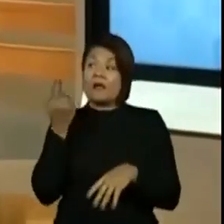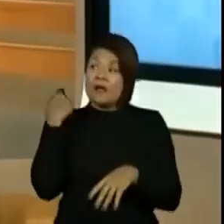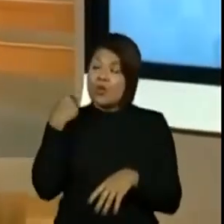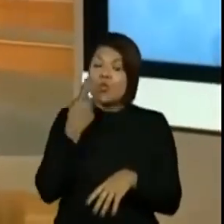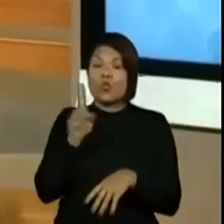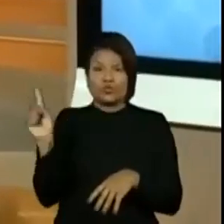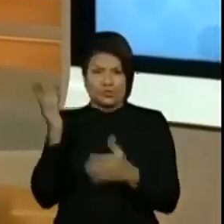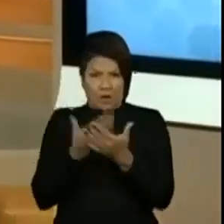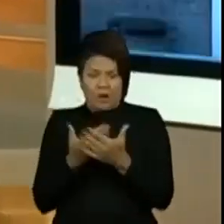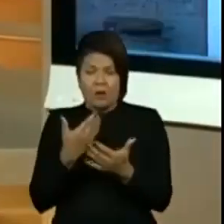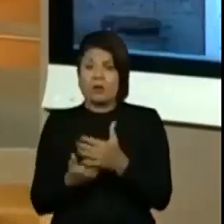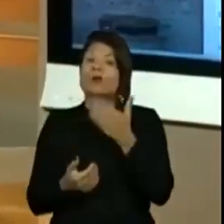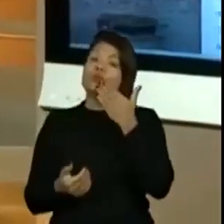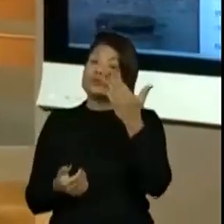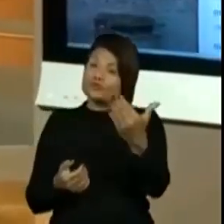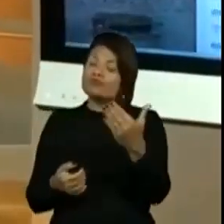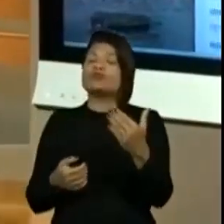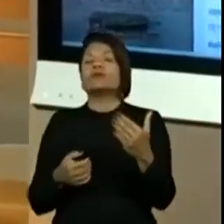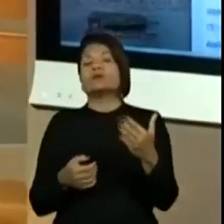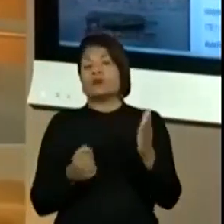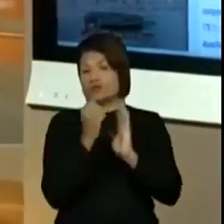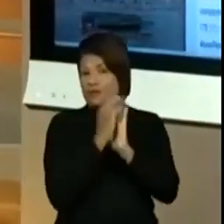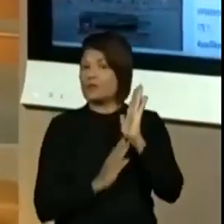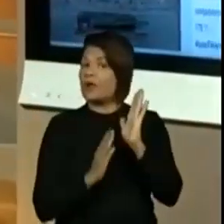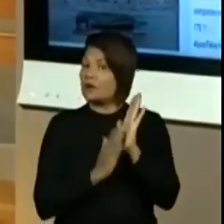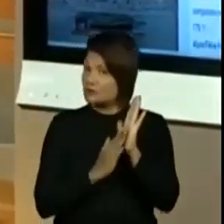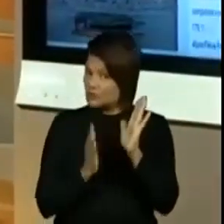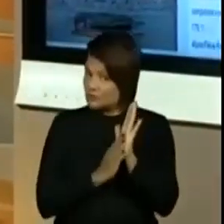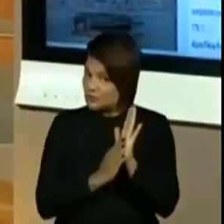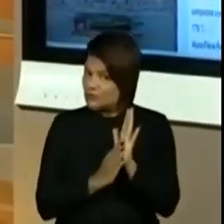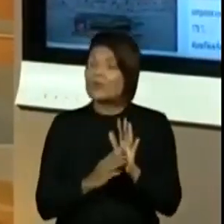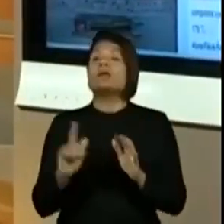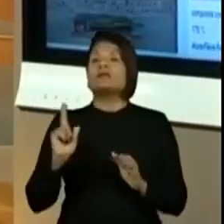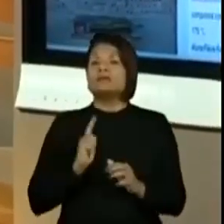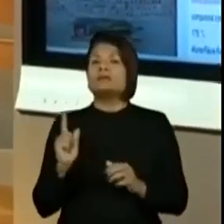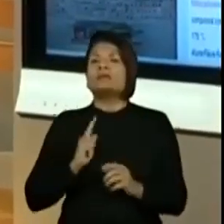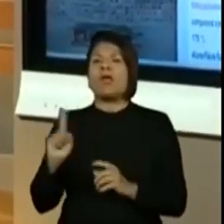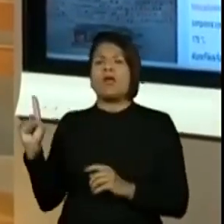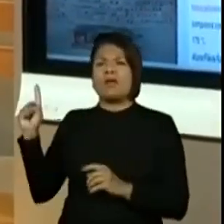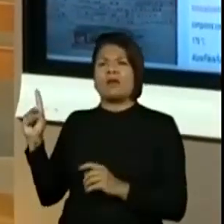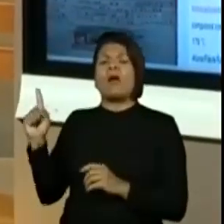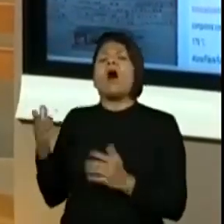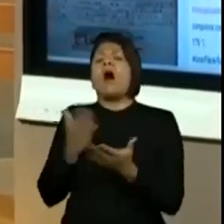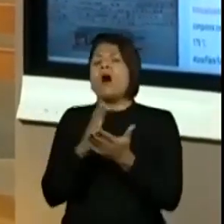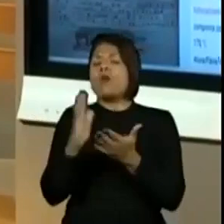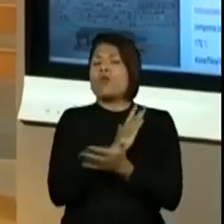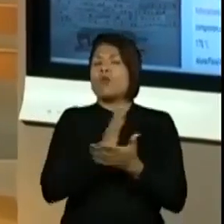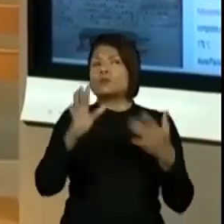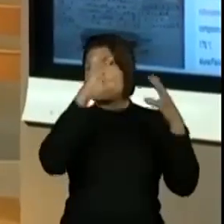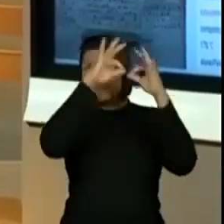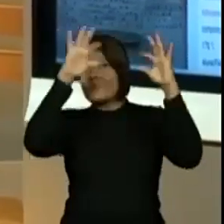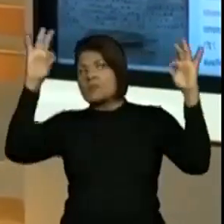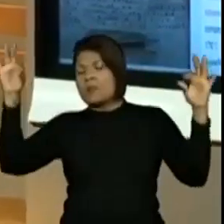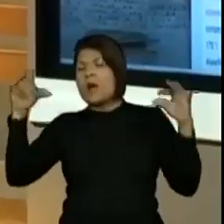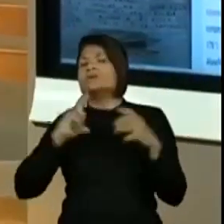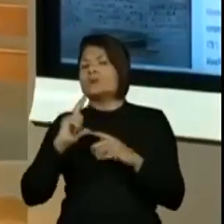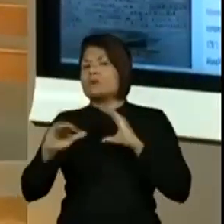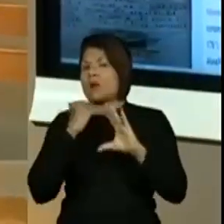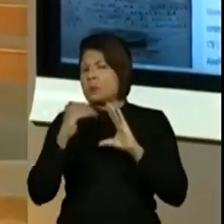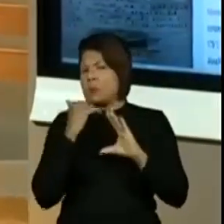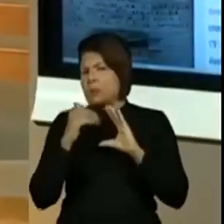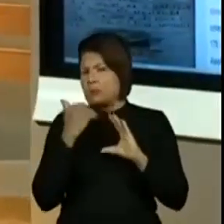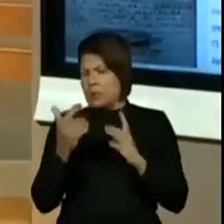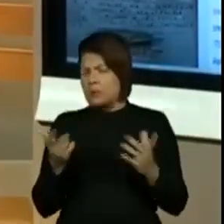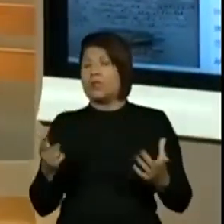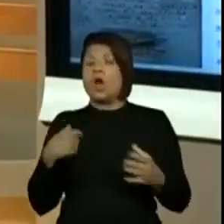o professor pediu algumas atividades. Pois é, aqui tem algumas atividades que vocês colocaram no mural compartilhado. Olha que